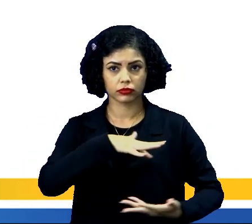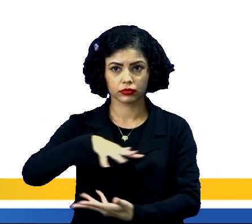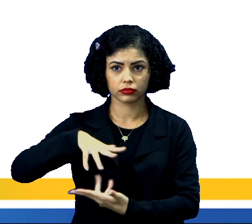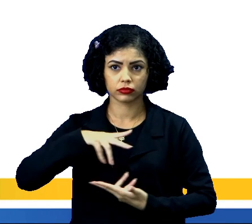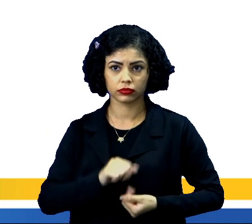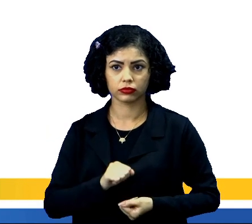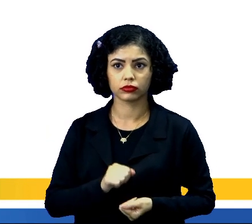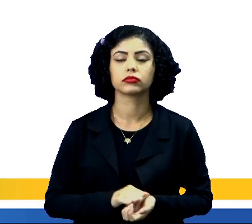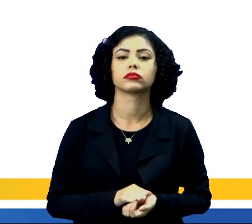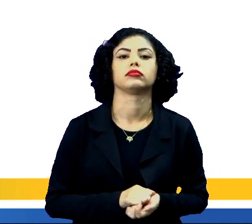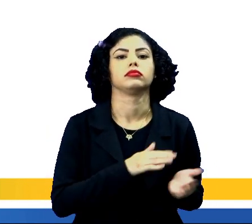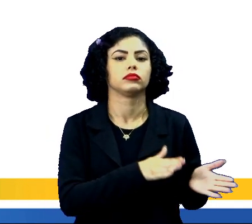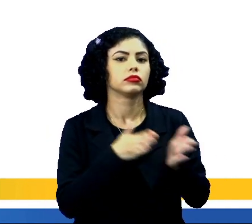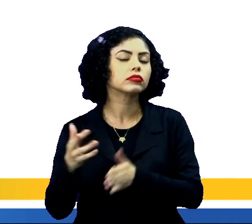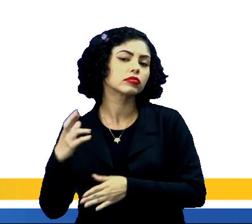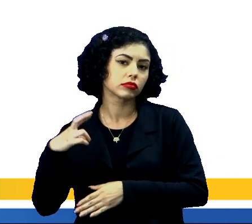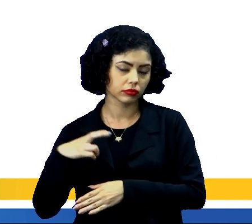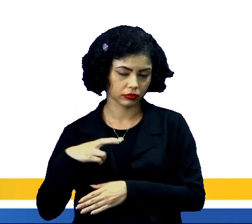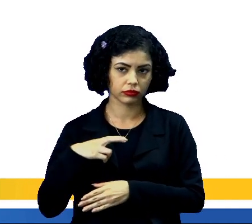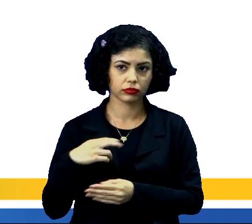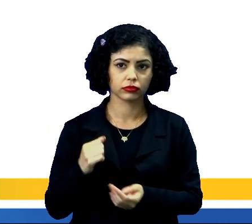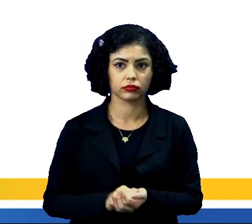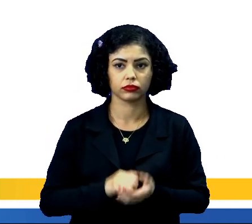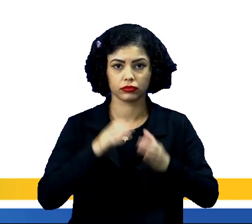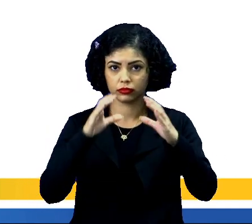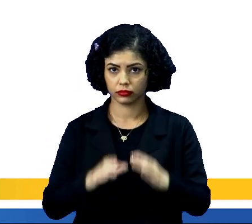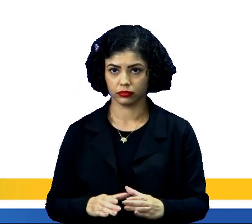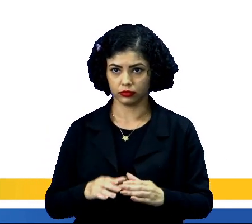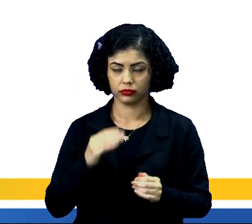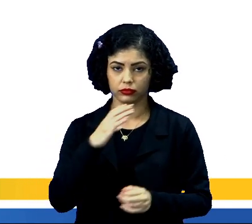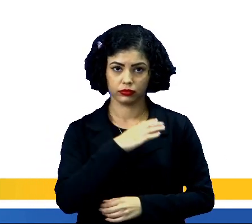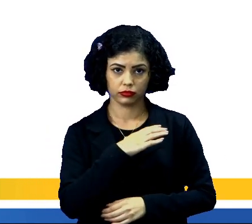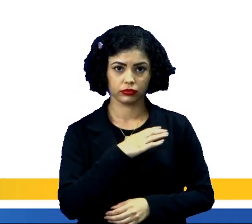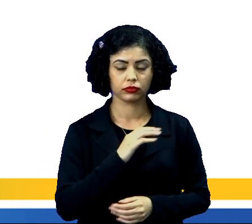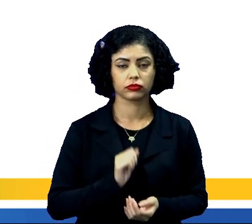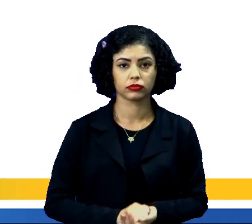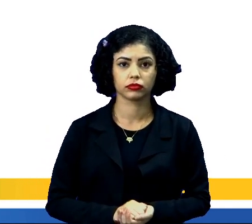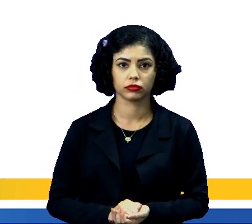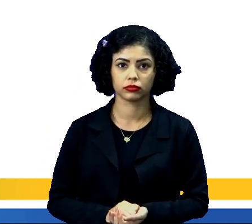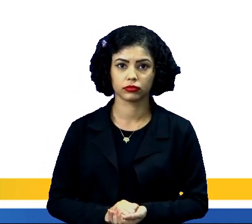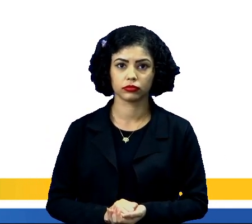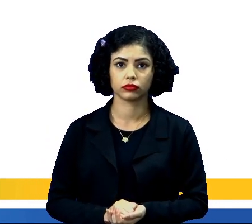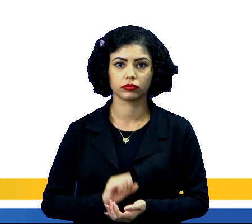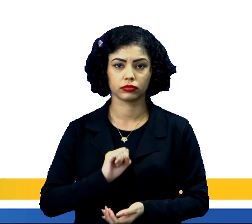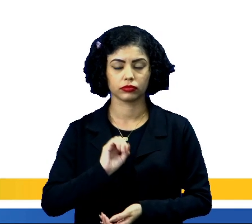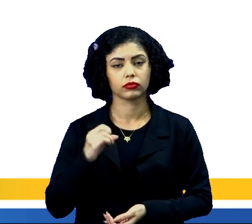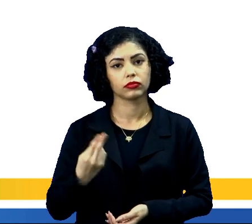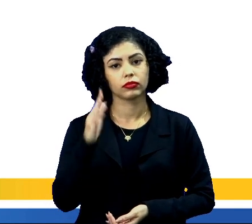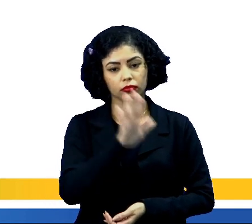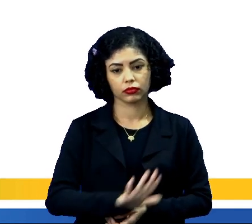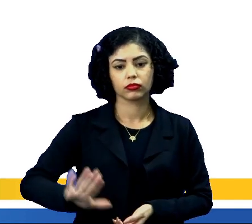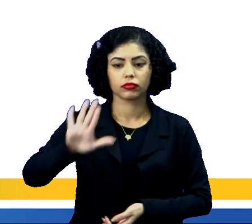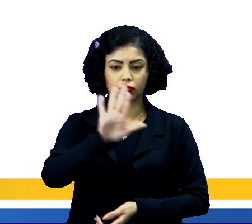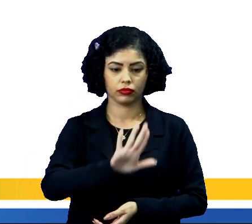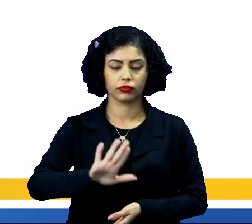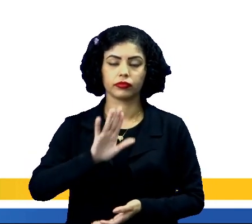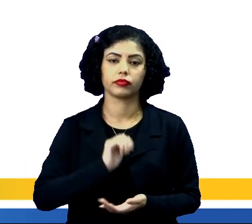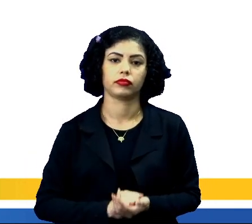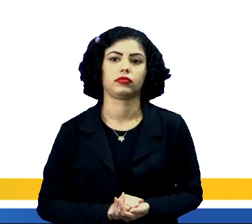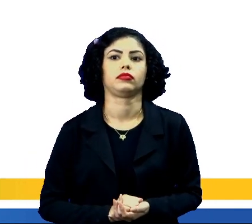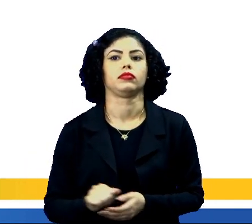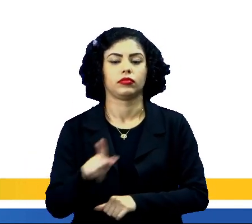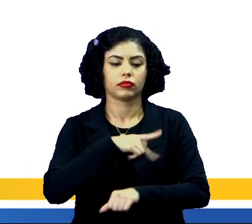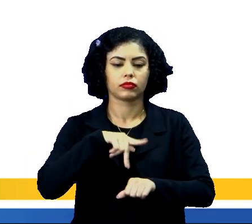planeta, partindo do particular, como um bairro, uma cidade ou estado, por geral, para um âmbito mais geral, que